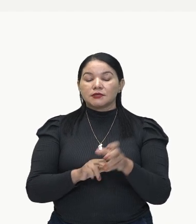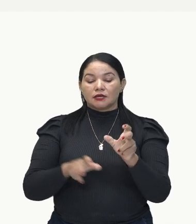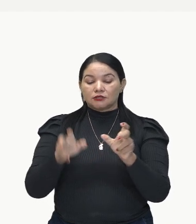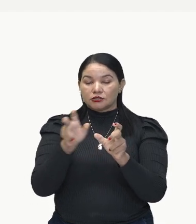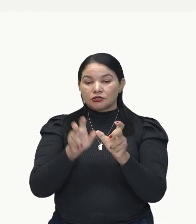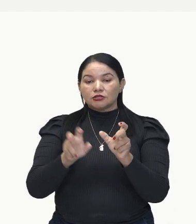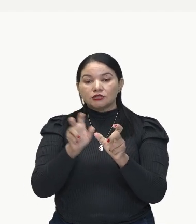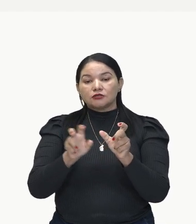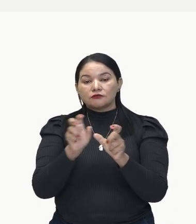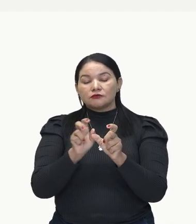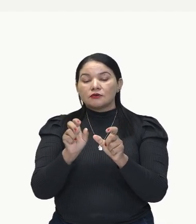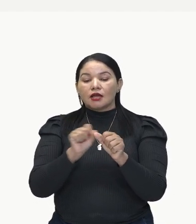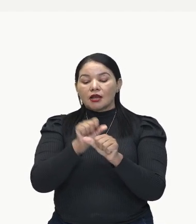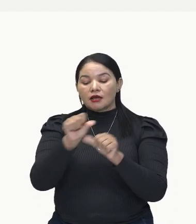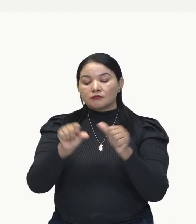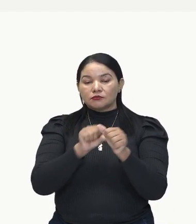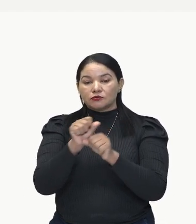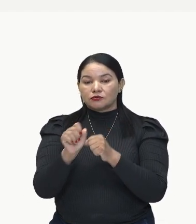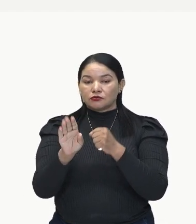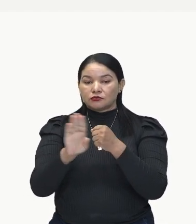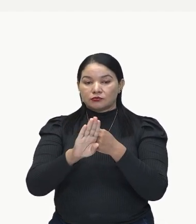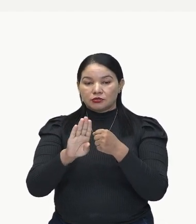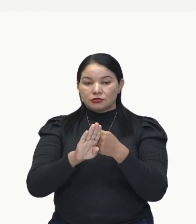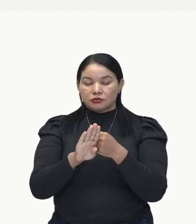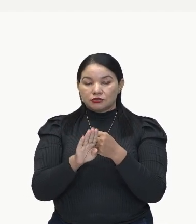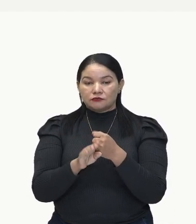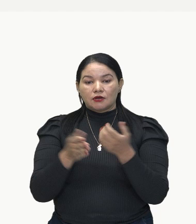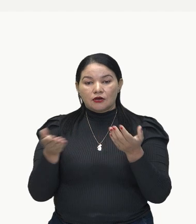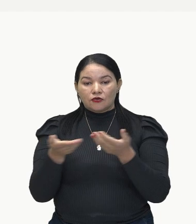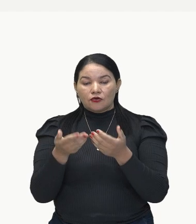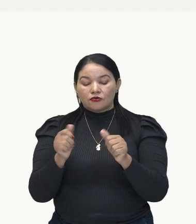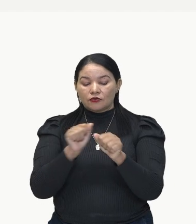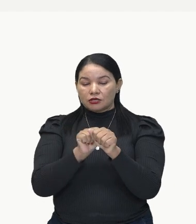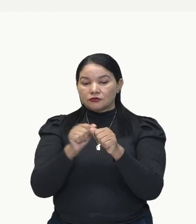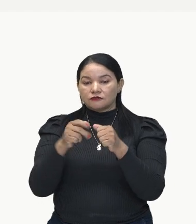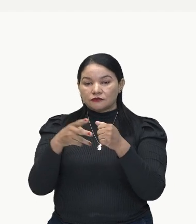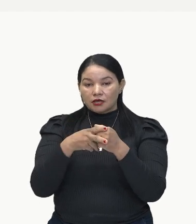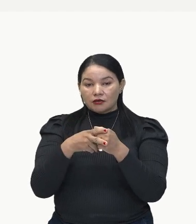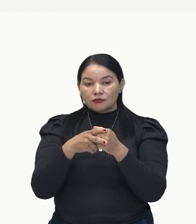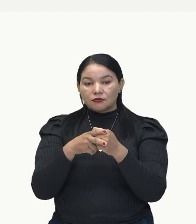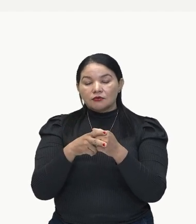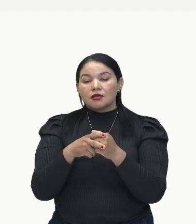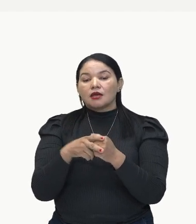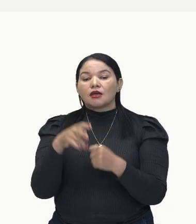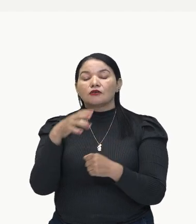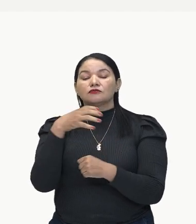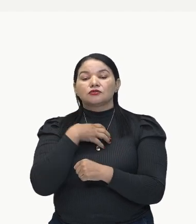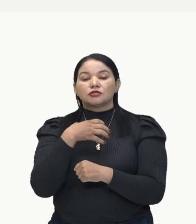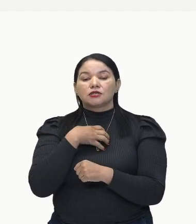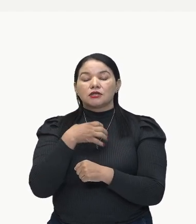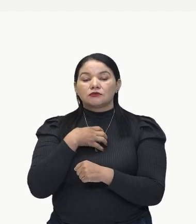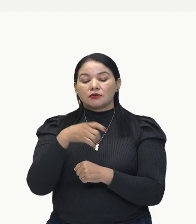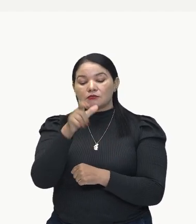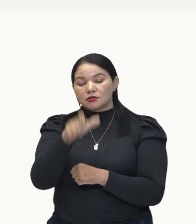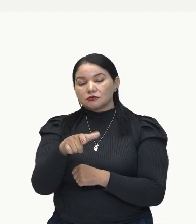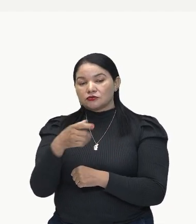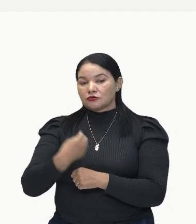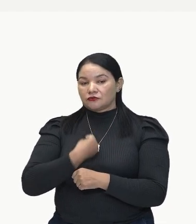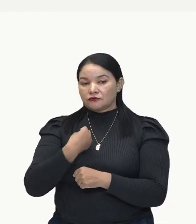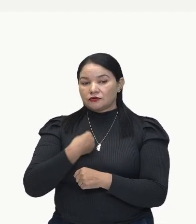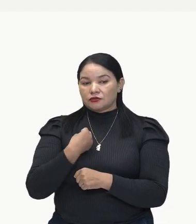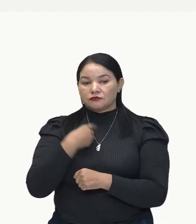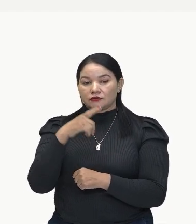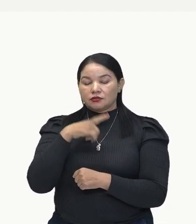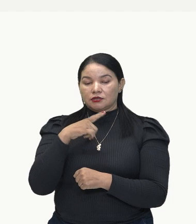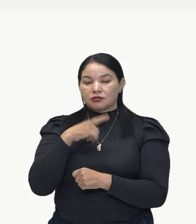substantivo. Quando eu estou falando de advérbios, que é essa maneira como esse sujeito vive, eu tenho a